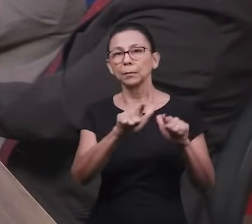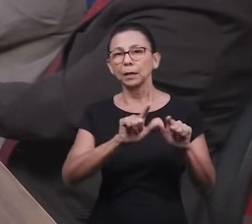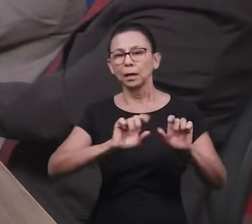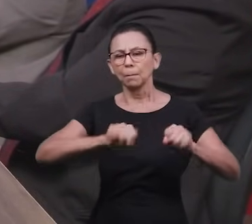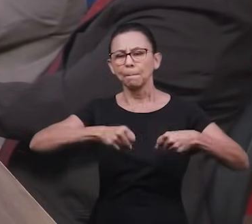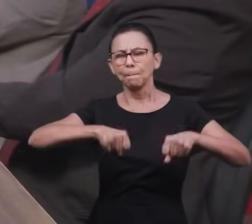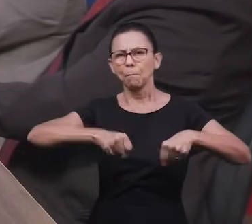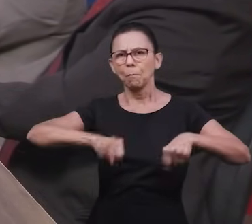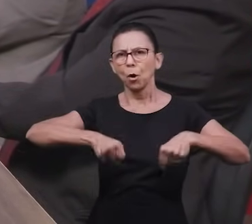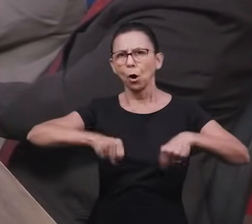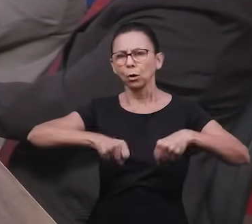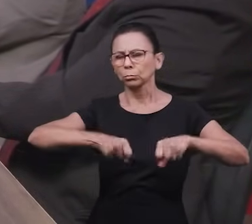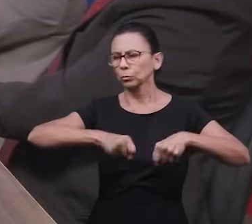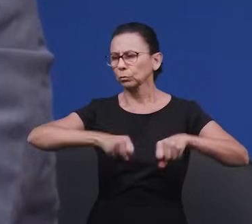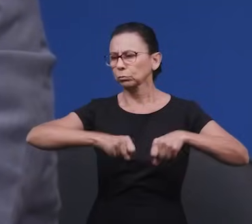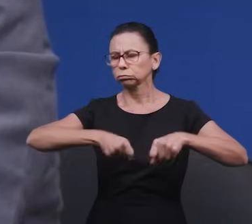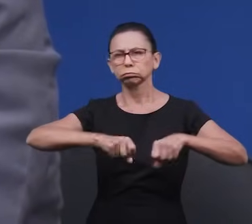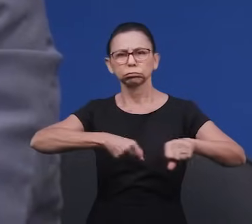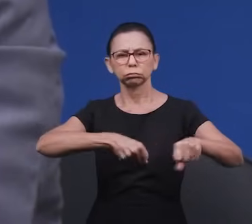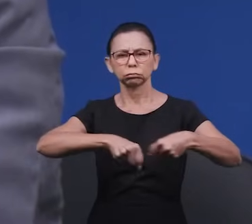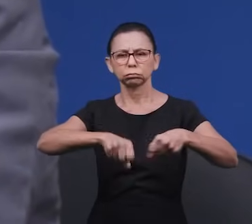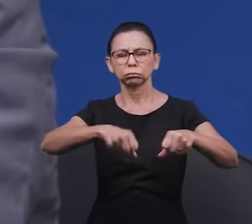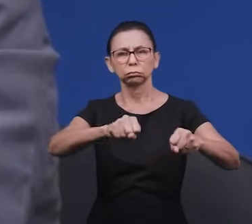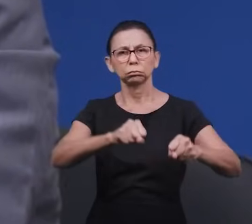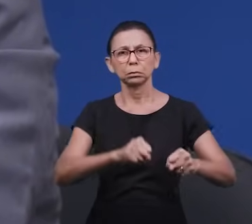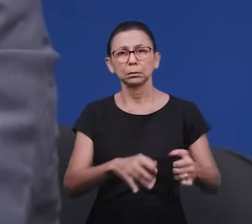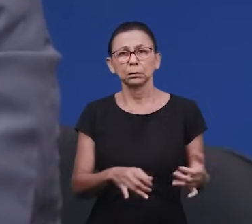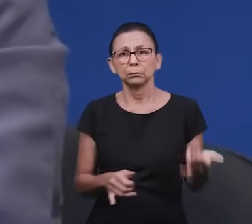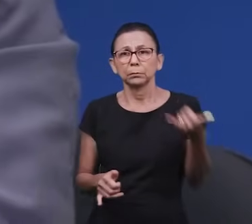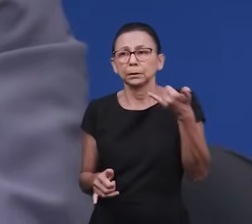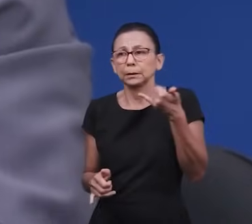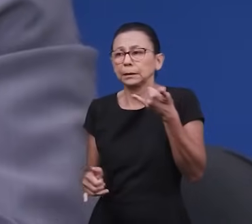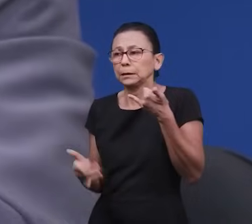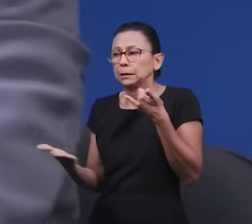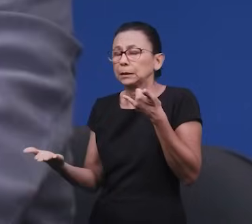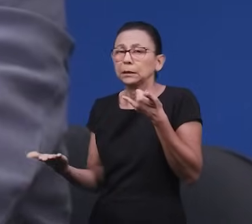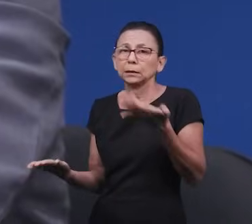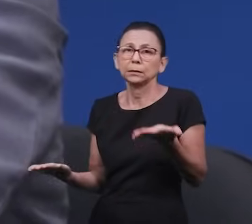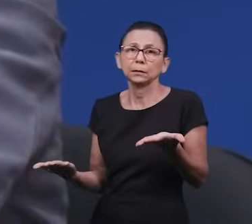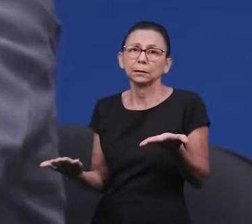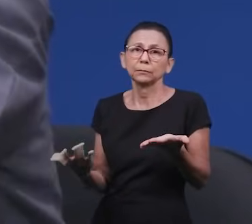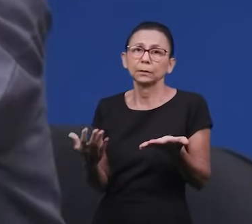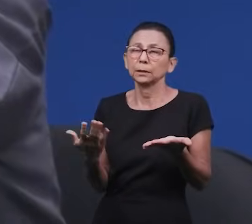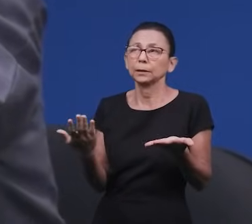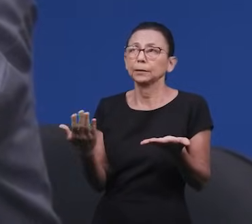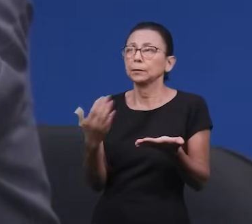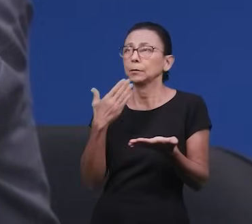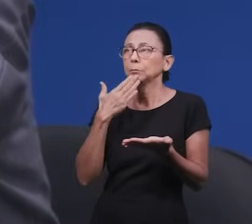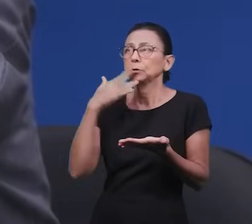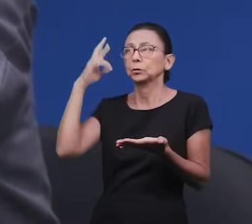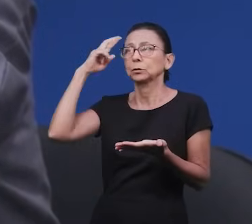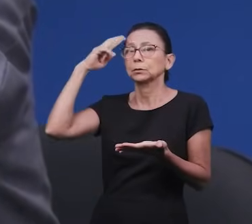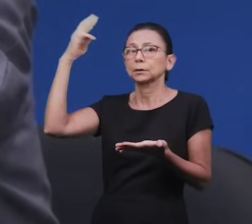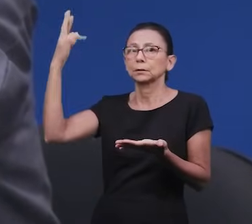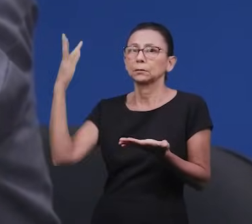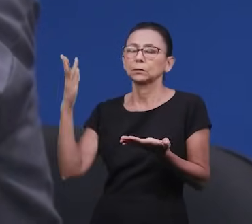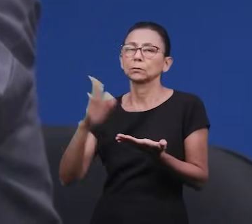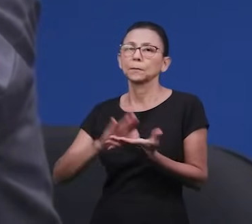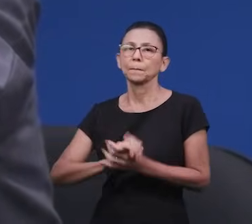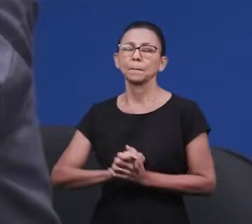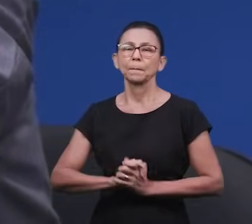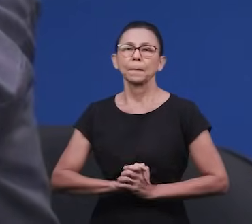de noite, de moto, a preocupação dela. Então, ela liga para, vou colocar nas mãos do Senhor,